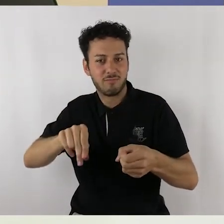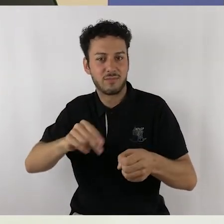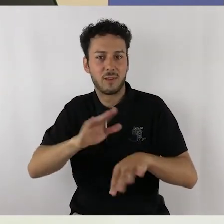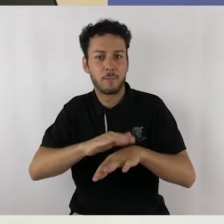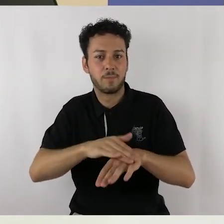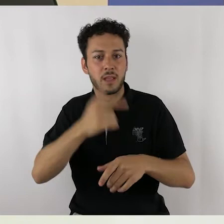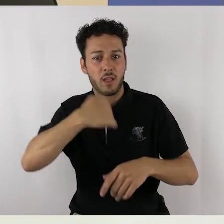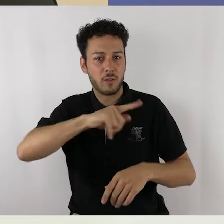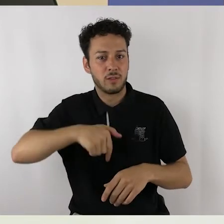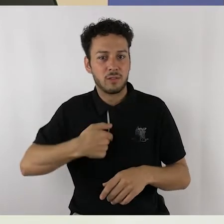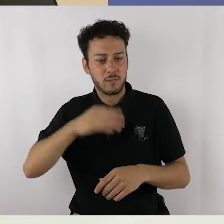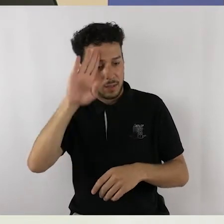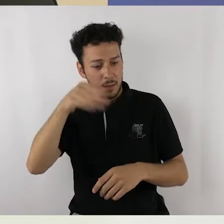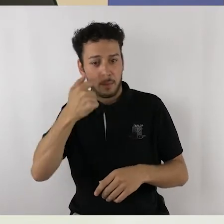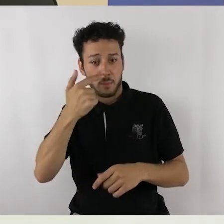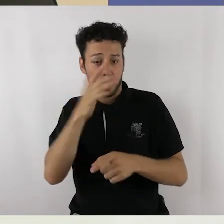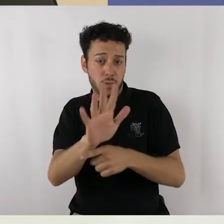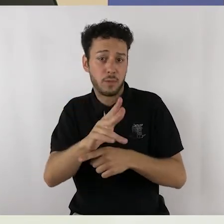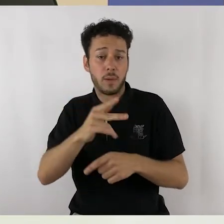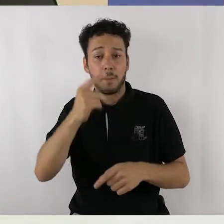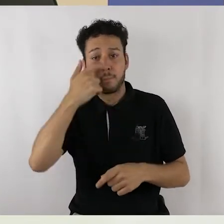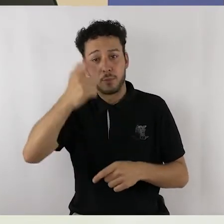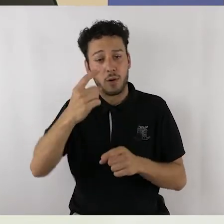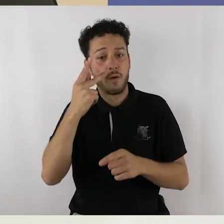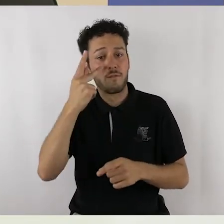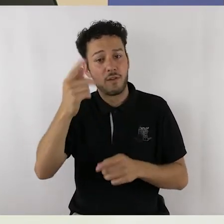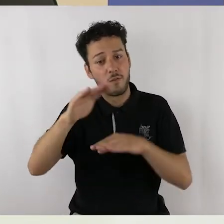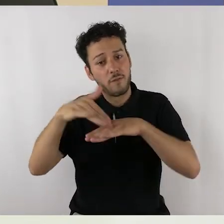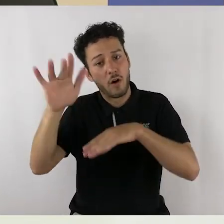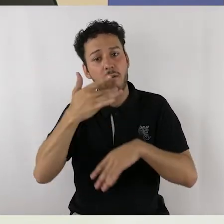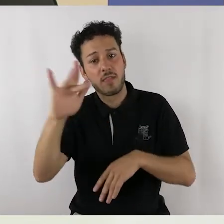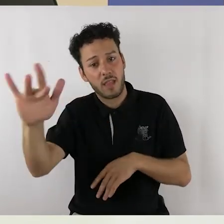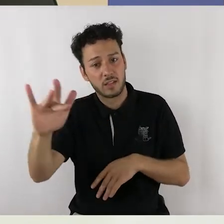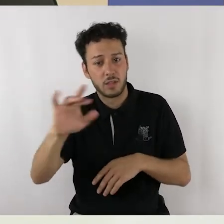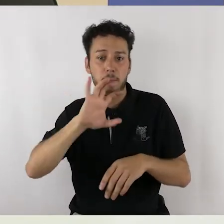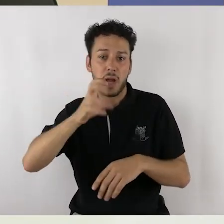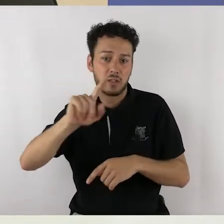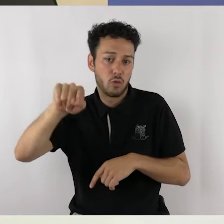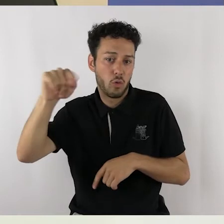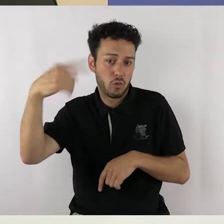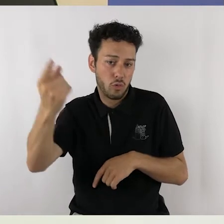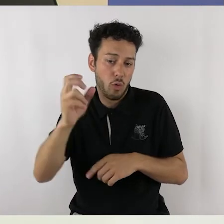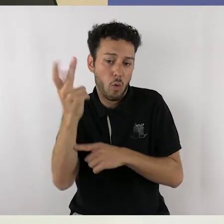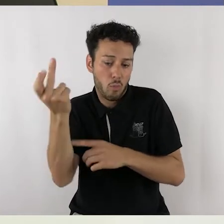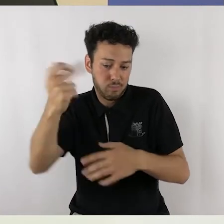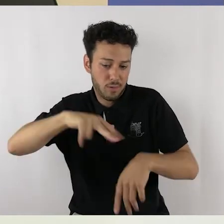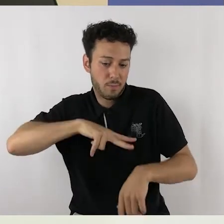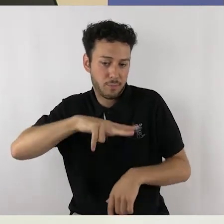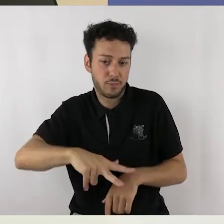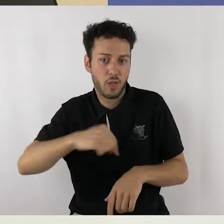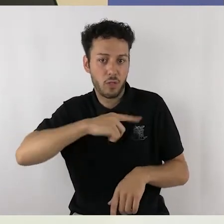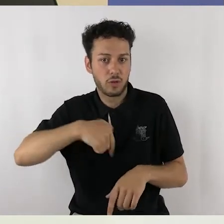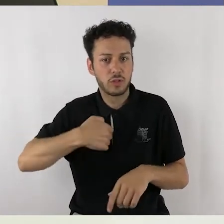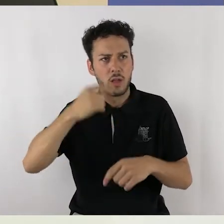vejam seja ou não residente que vive fora do do país seja residente É temos solução